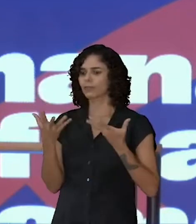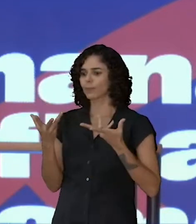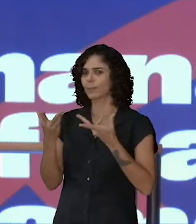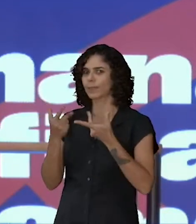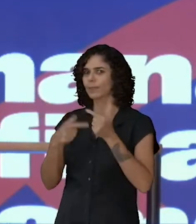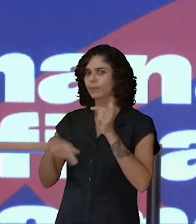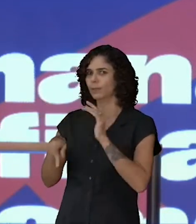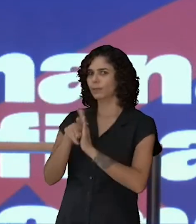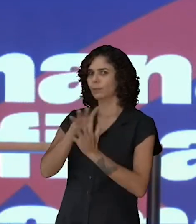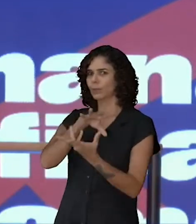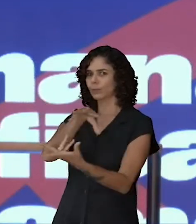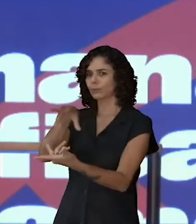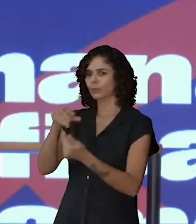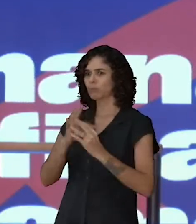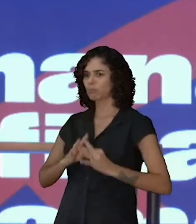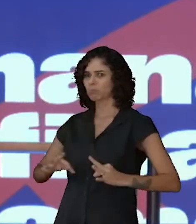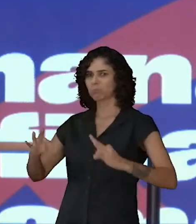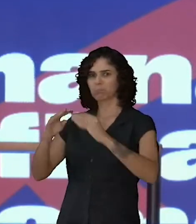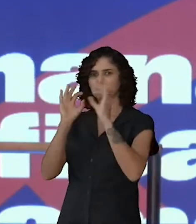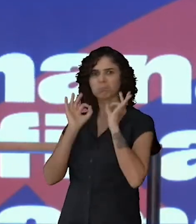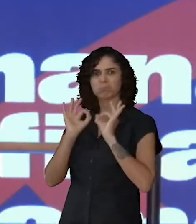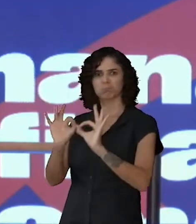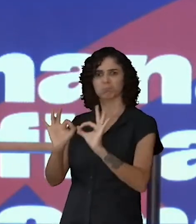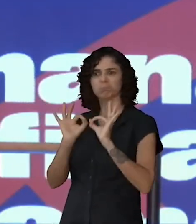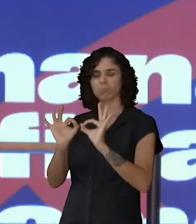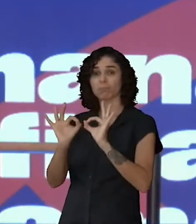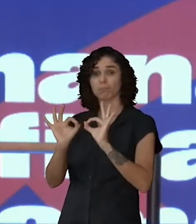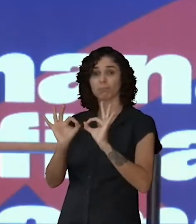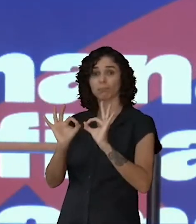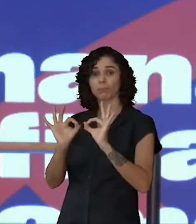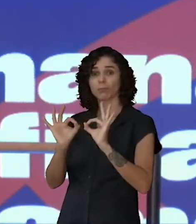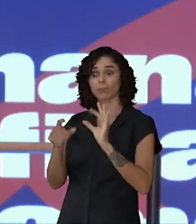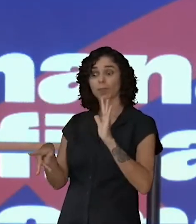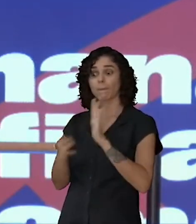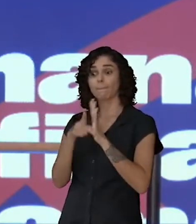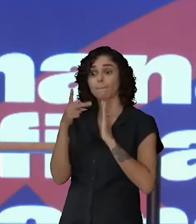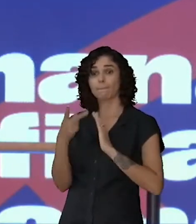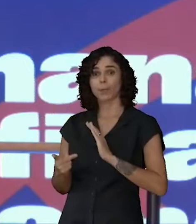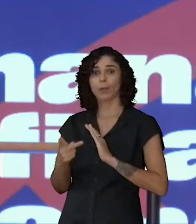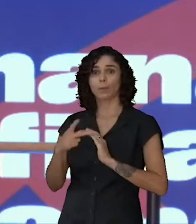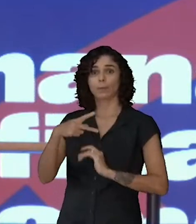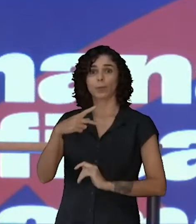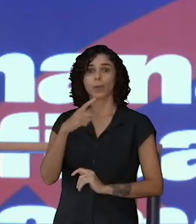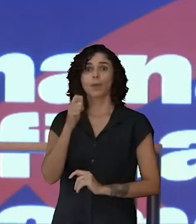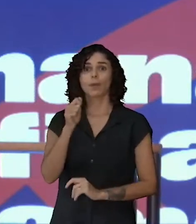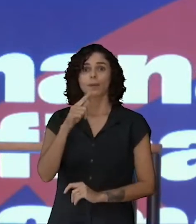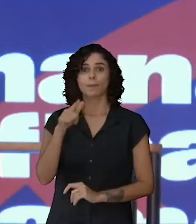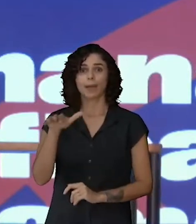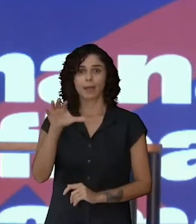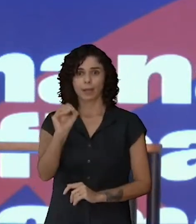Um templo de Ártemis, um templo pagão.